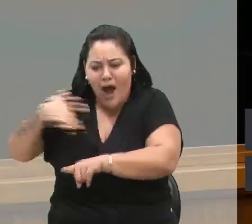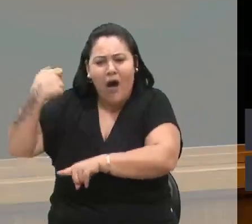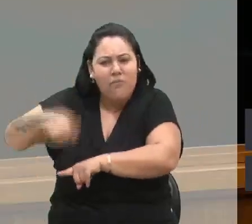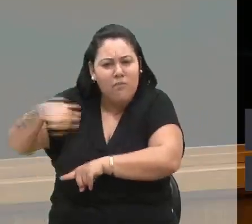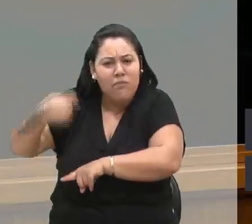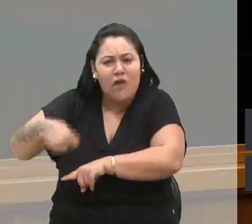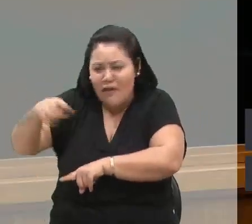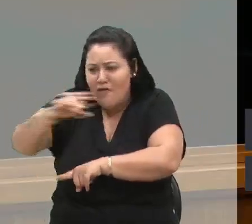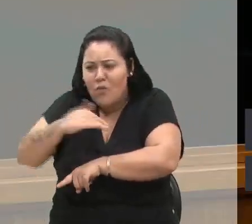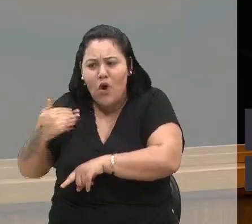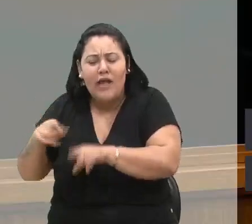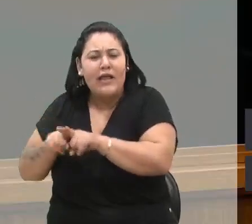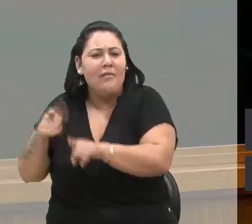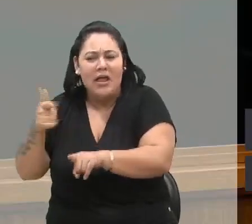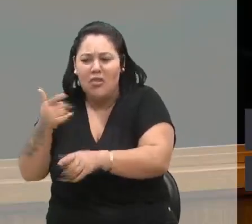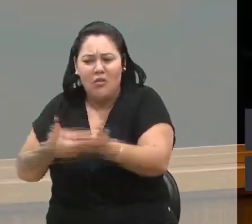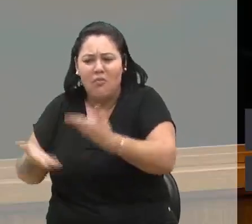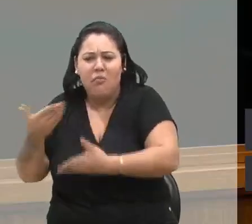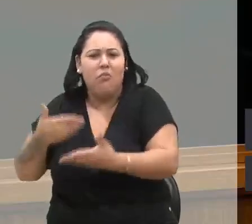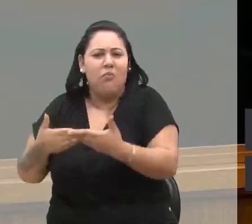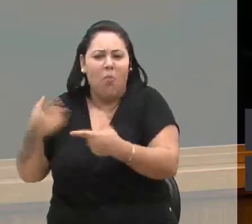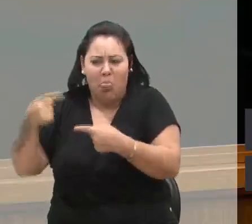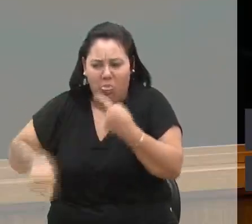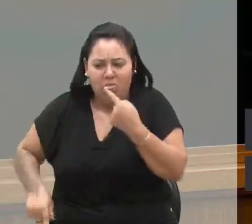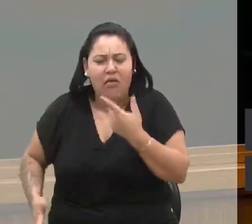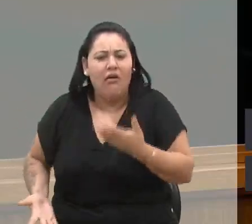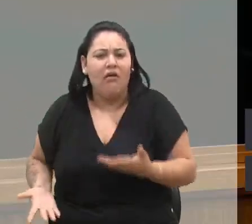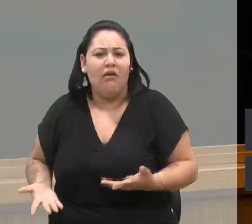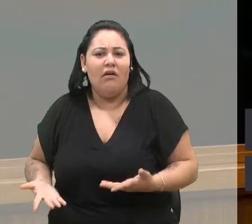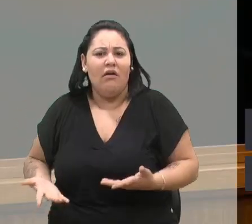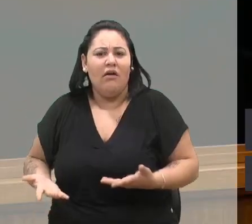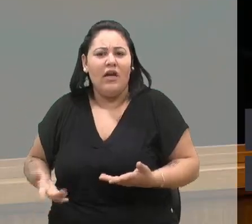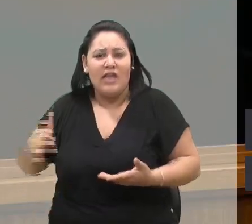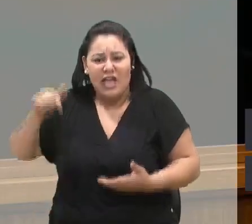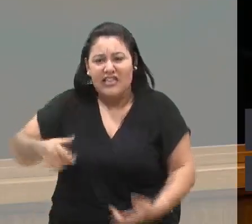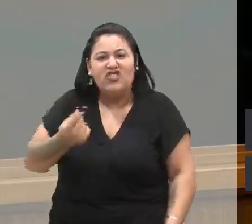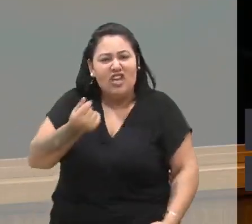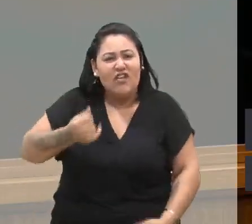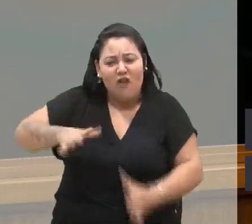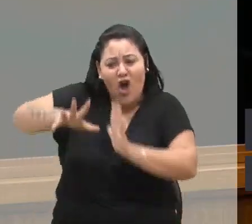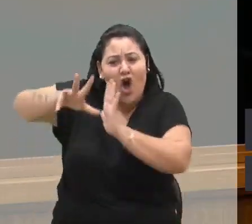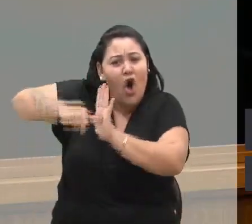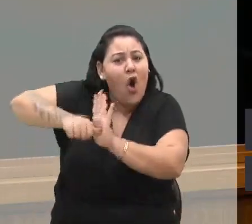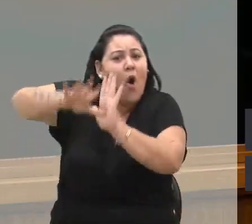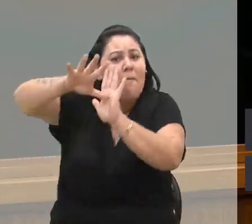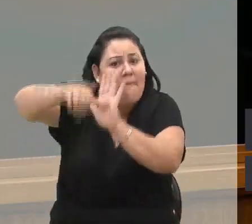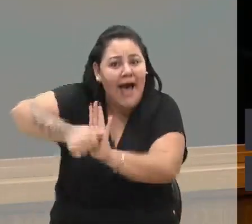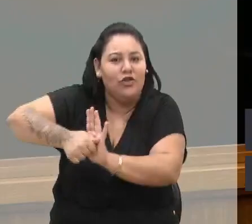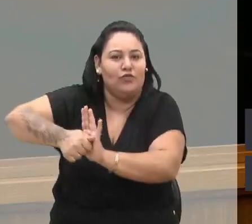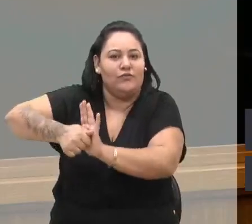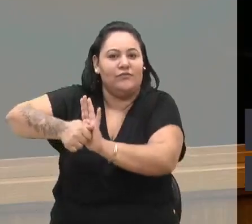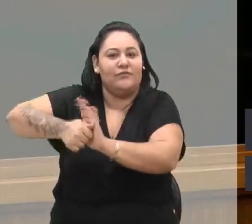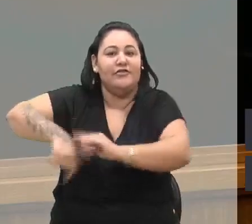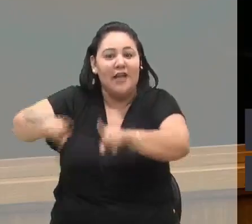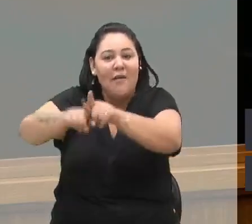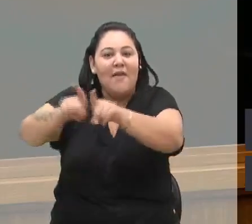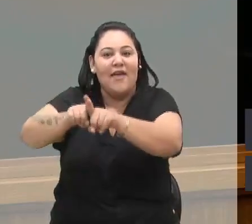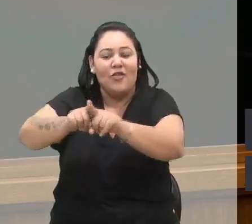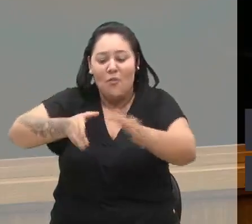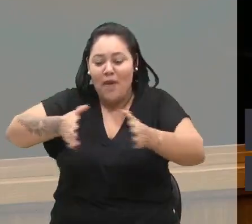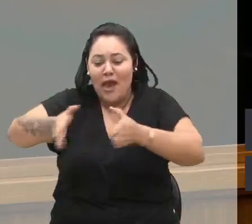tem atendimento na saúde? E que esse dinheiro foi roubado, foi furtado e fraudado num período de